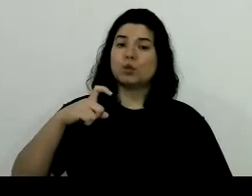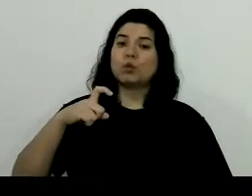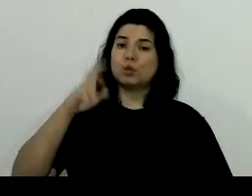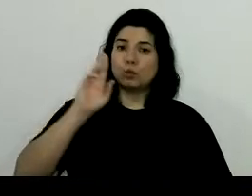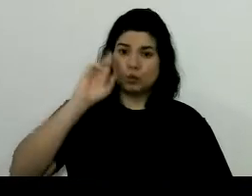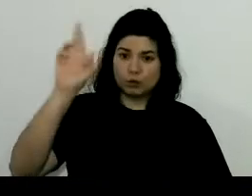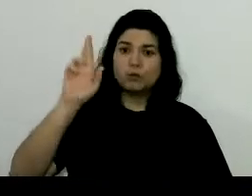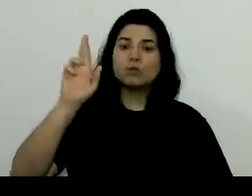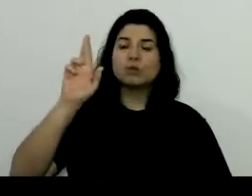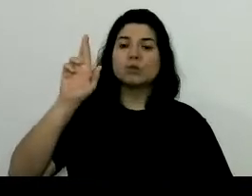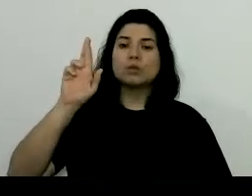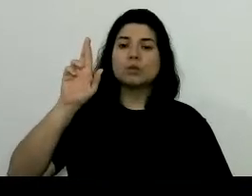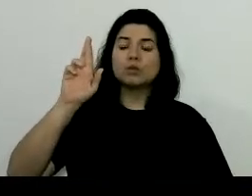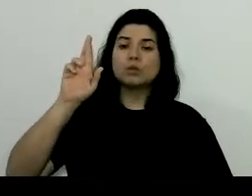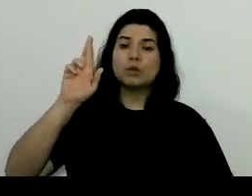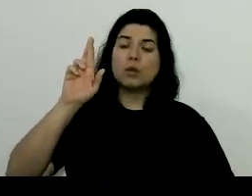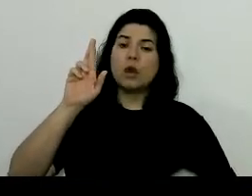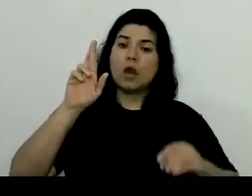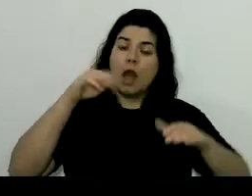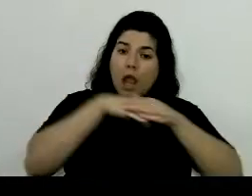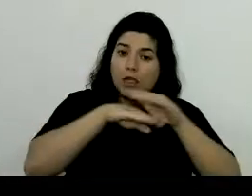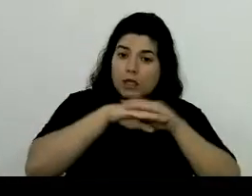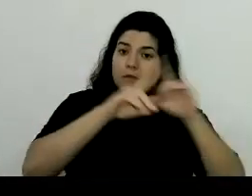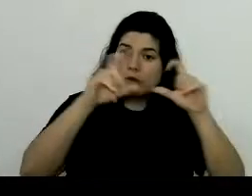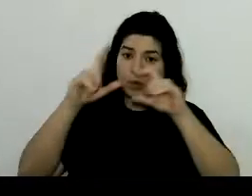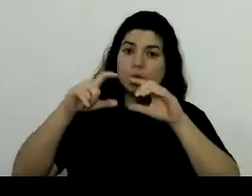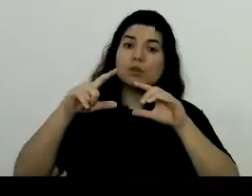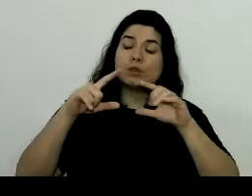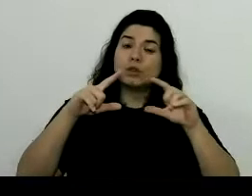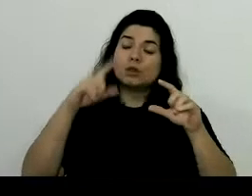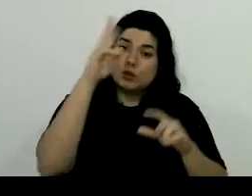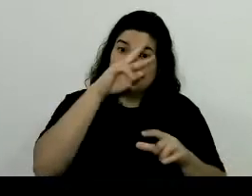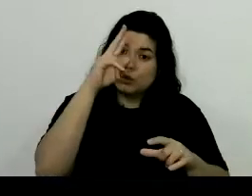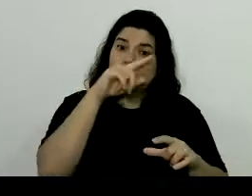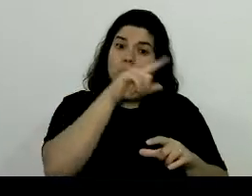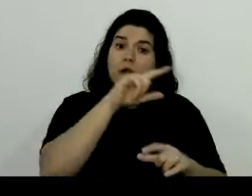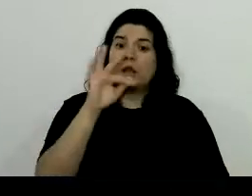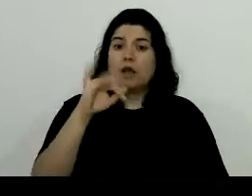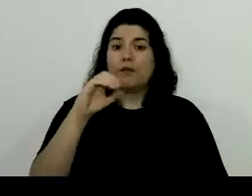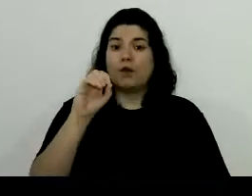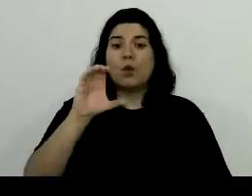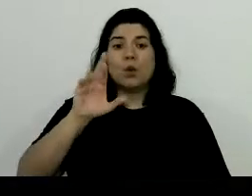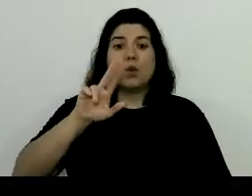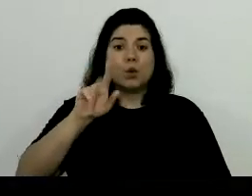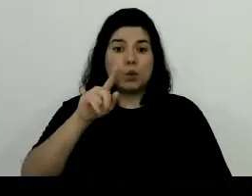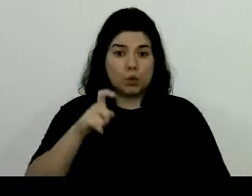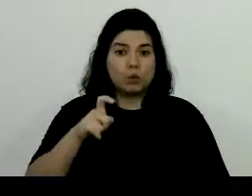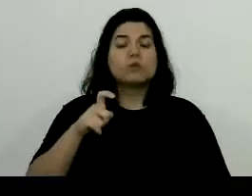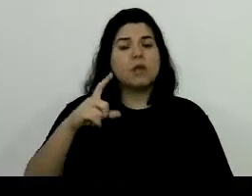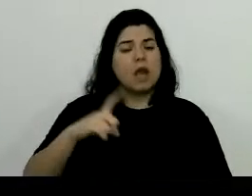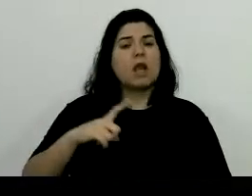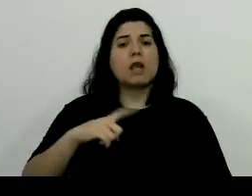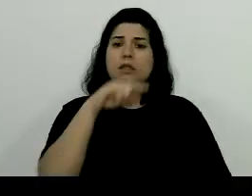Serviço de Arquivo Histórico da Casa de Oswaldo Cruz, que é uma das unidades da Fiocruz. É a unidade que recebe os